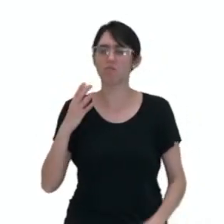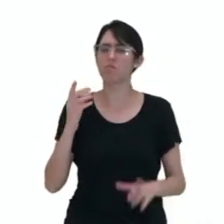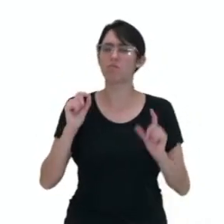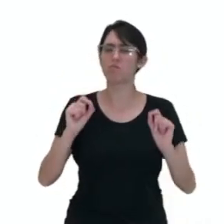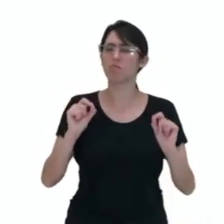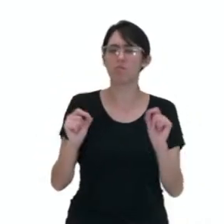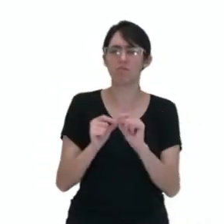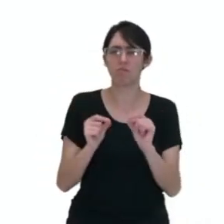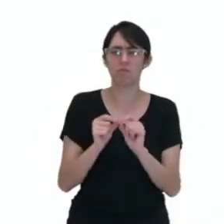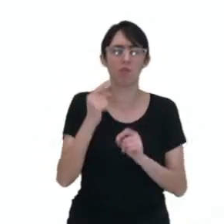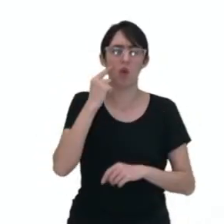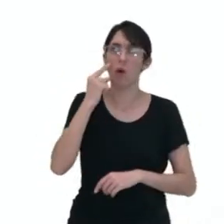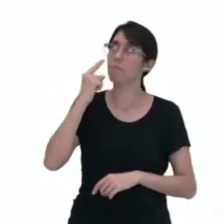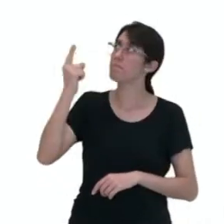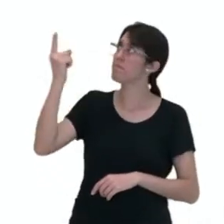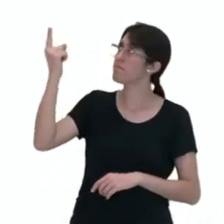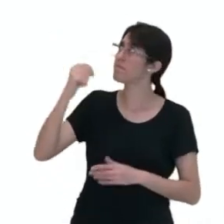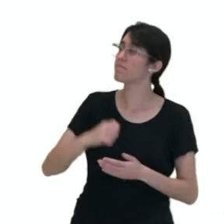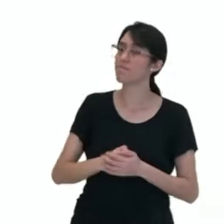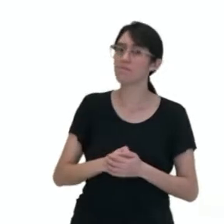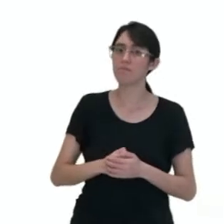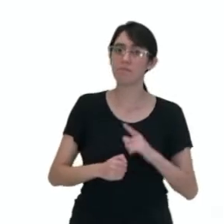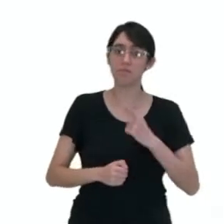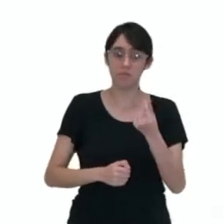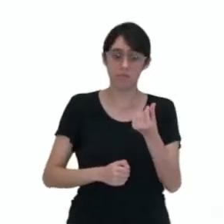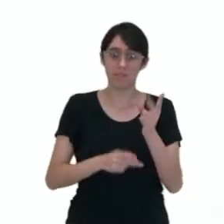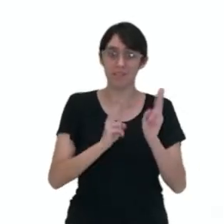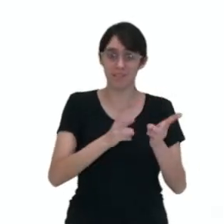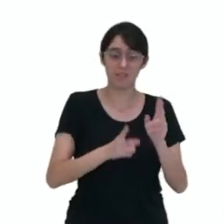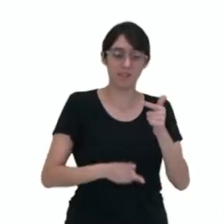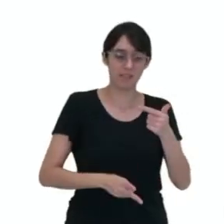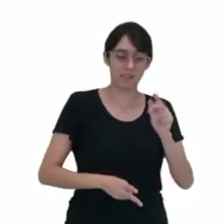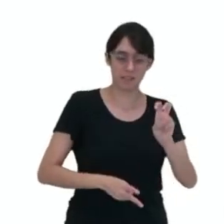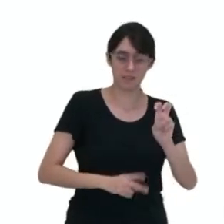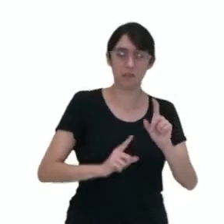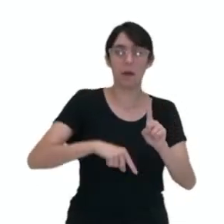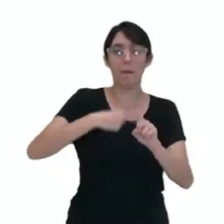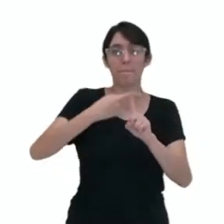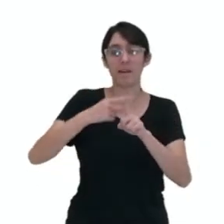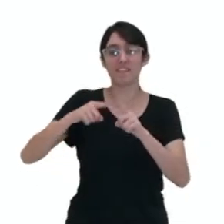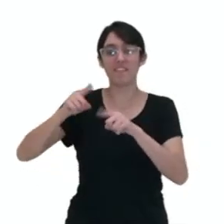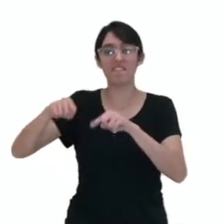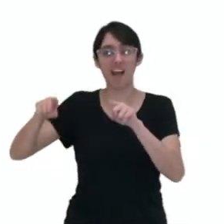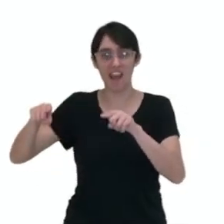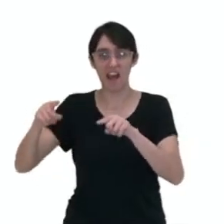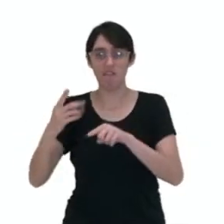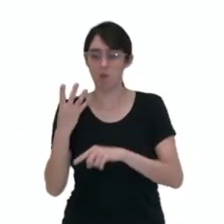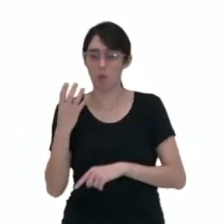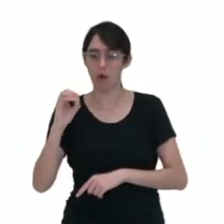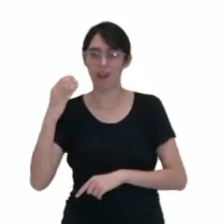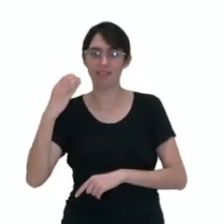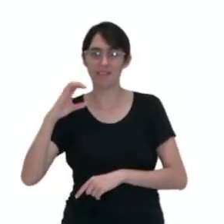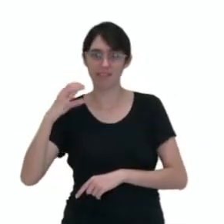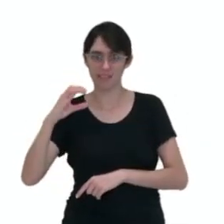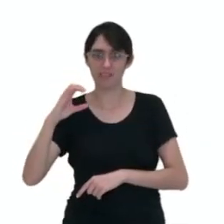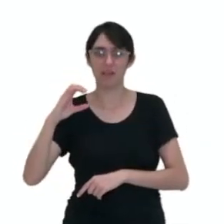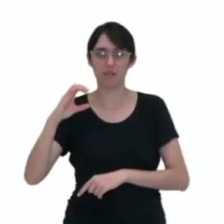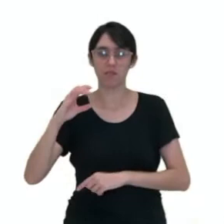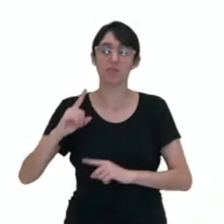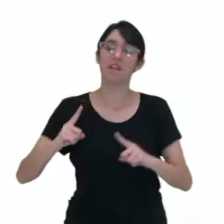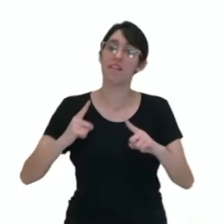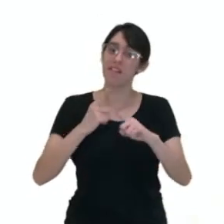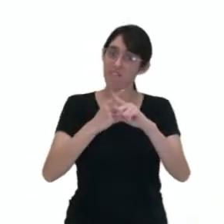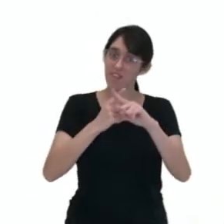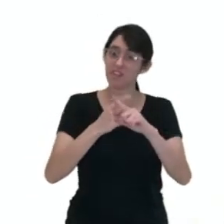fazer? Eu vou pegar o custo fixo, que é 75, mais o custo variável, que é 40 centavos por unidade, vezes